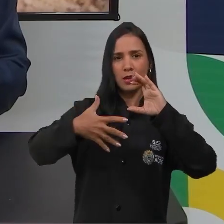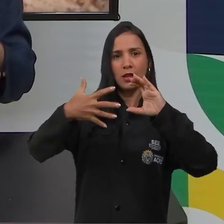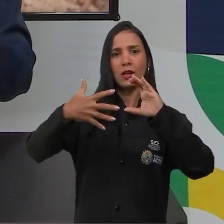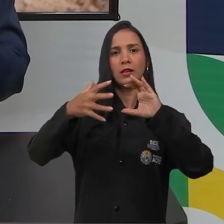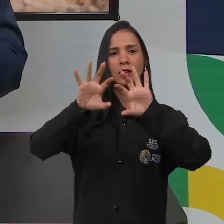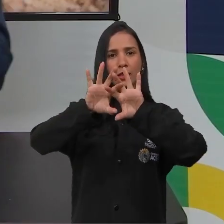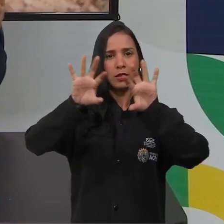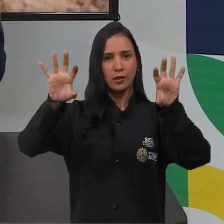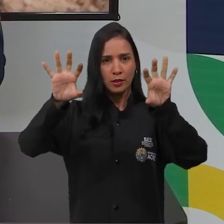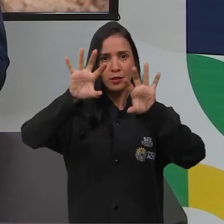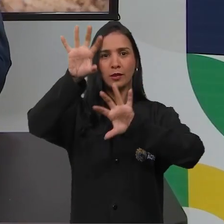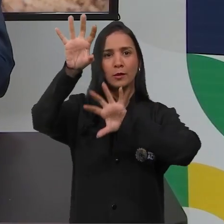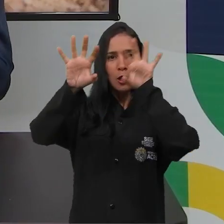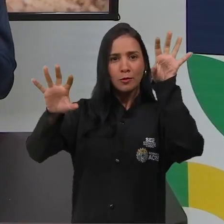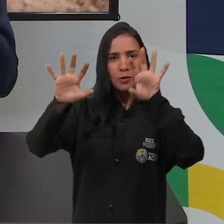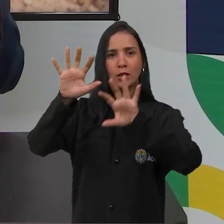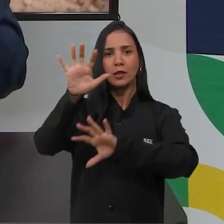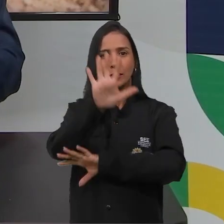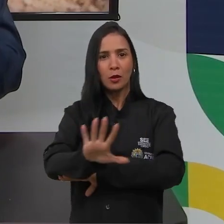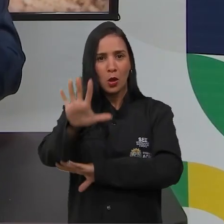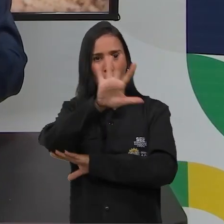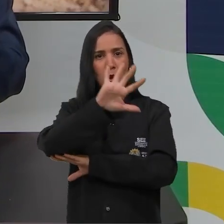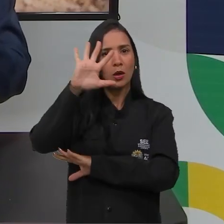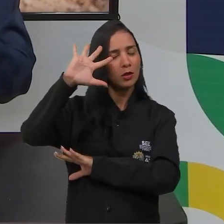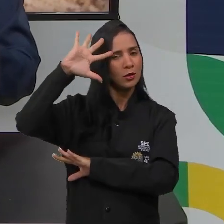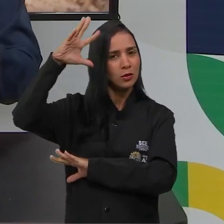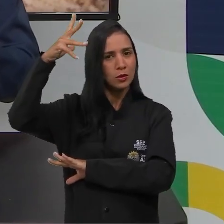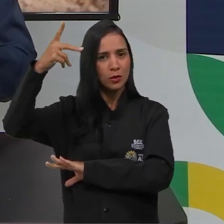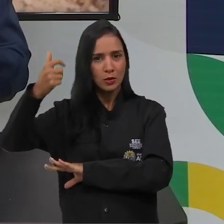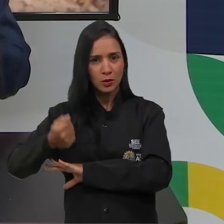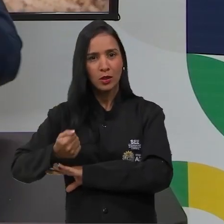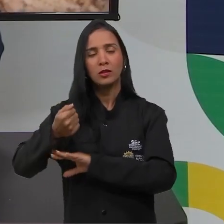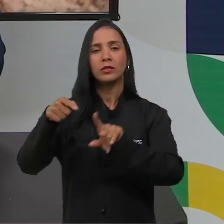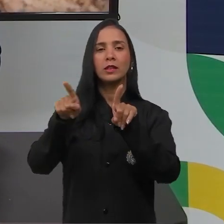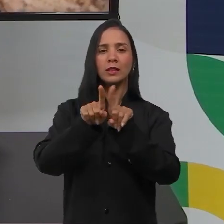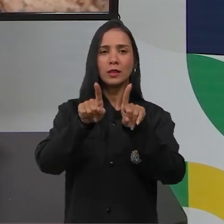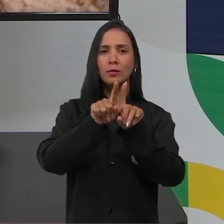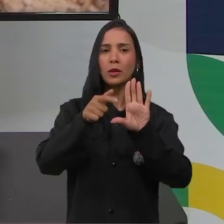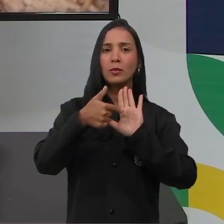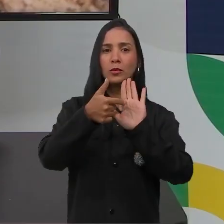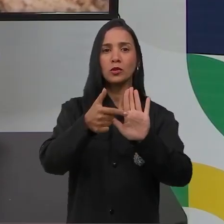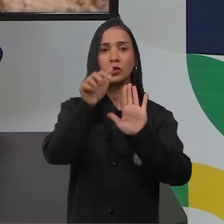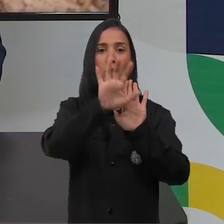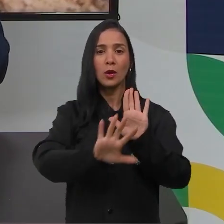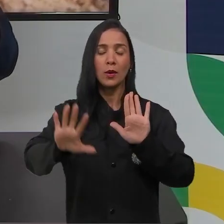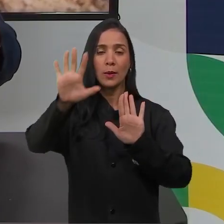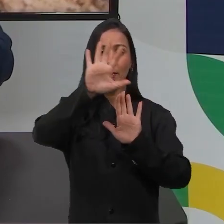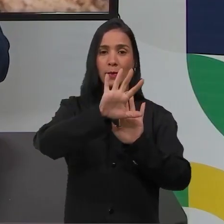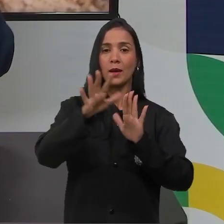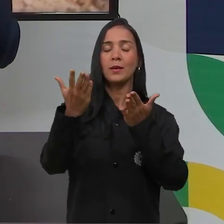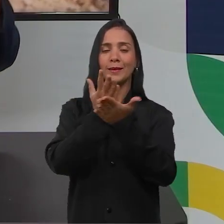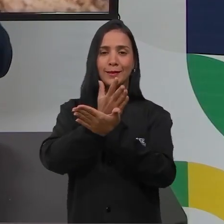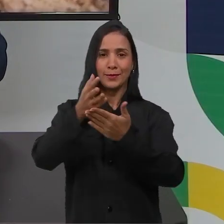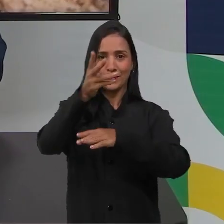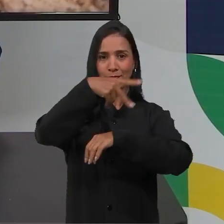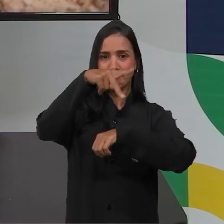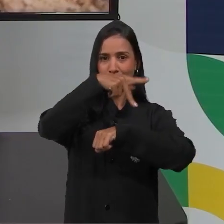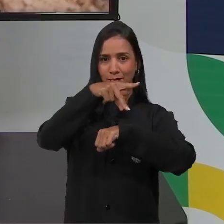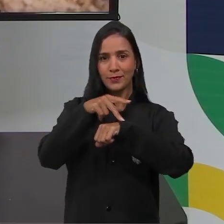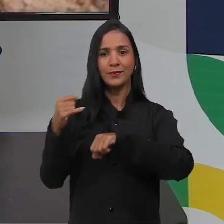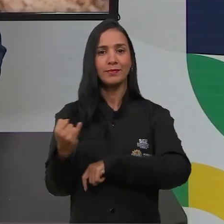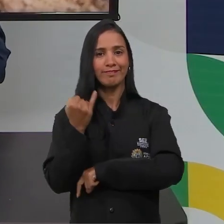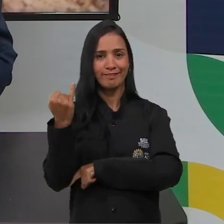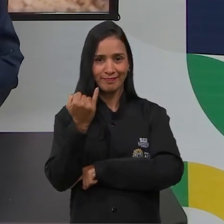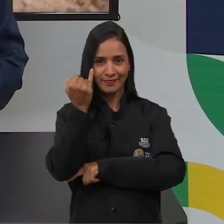África. Depois eu mostrei para vocês, agora anteriormente, um mapa do que seria aí a divisão de alguns importantes